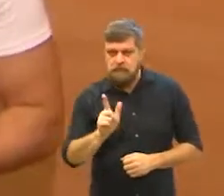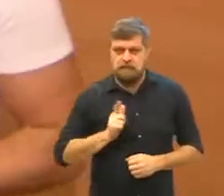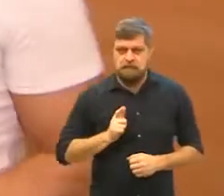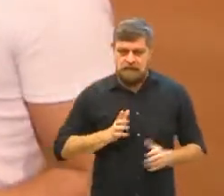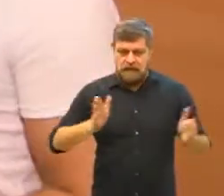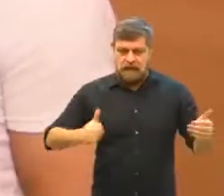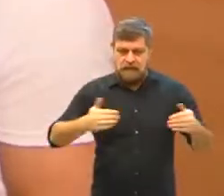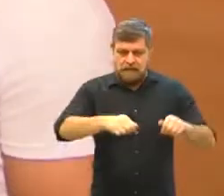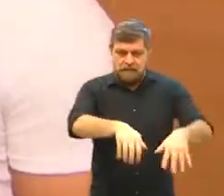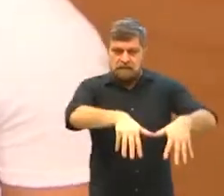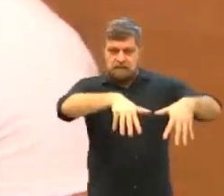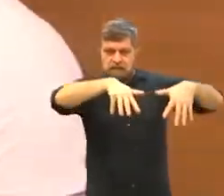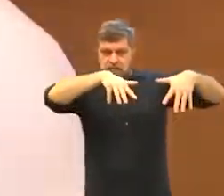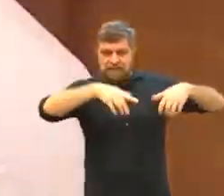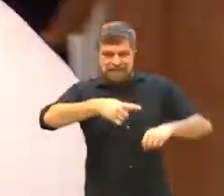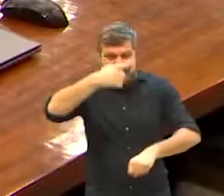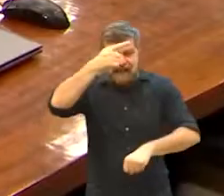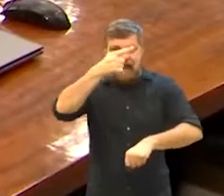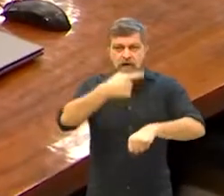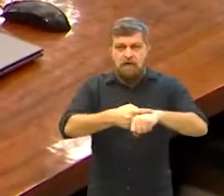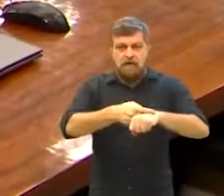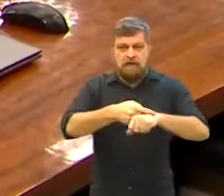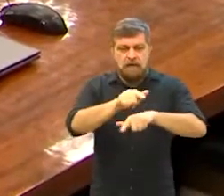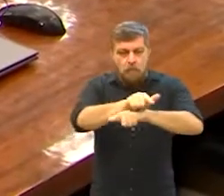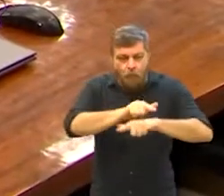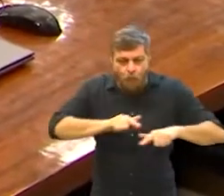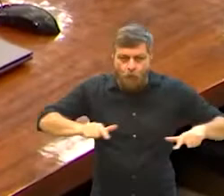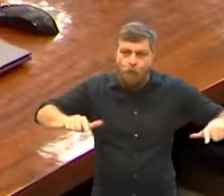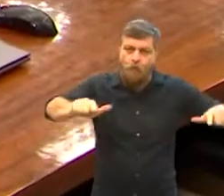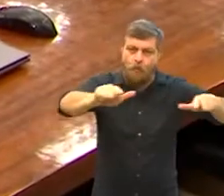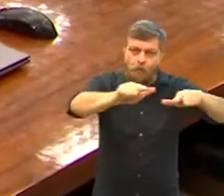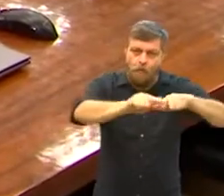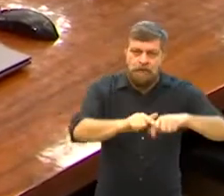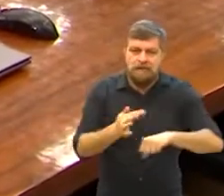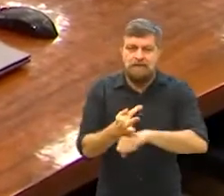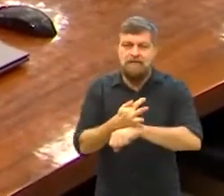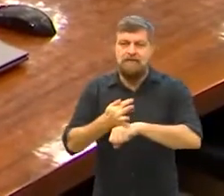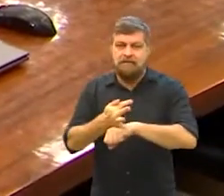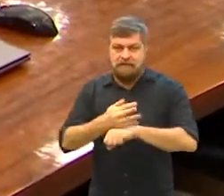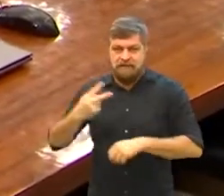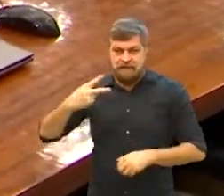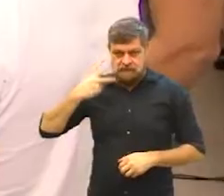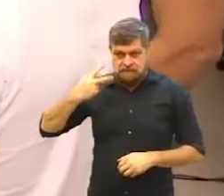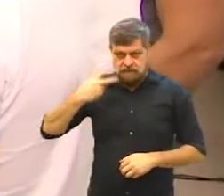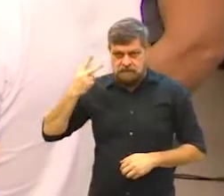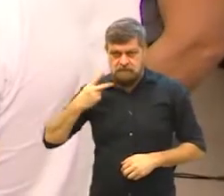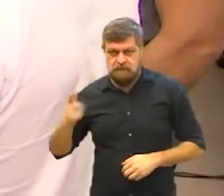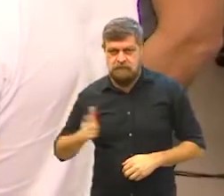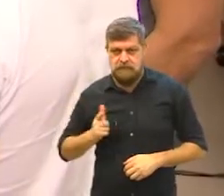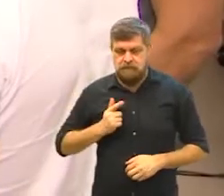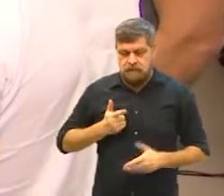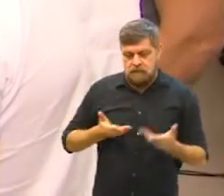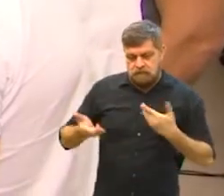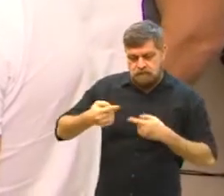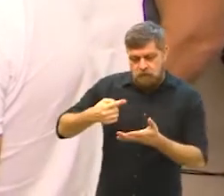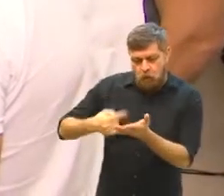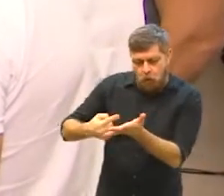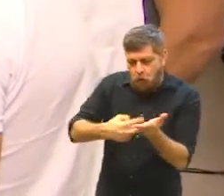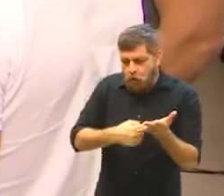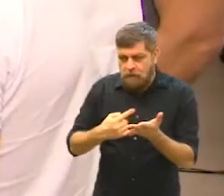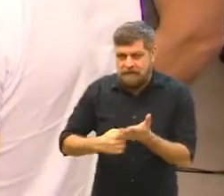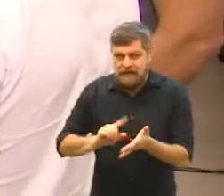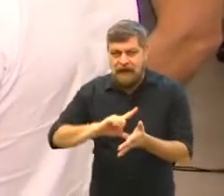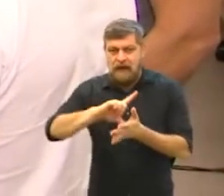aproveitaram para passar pelo plenário da câmara no momento vazio devido ao recesso parlamentar e alinharam